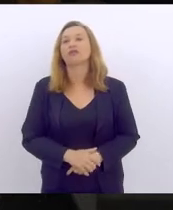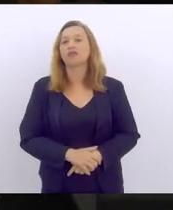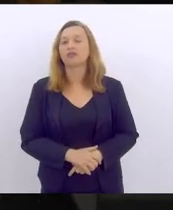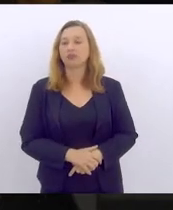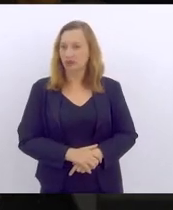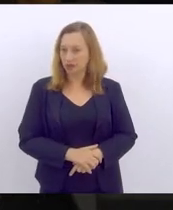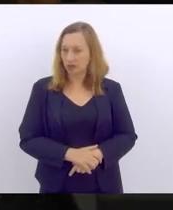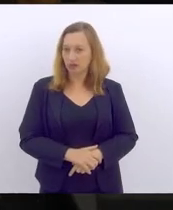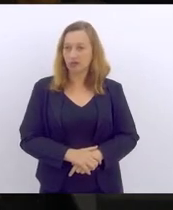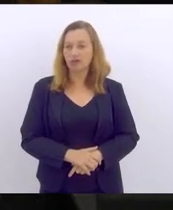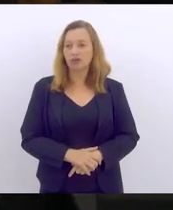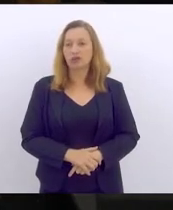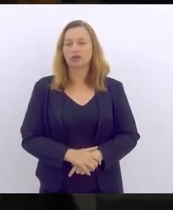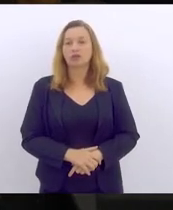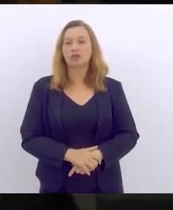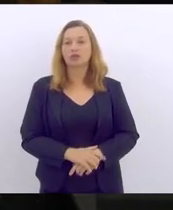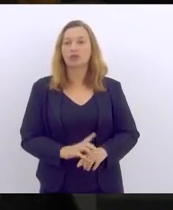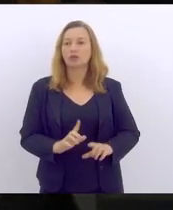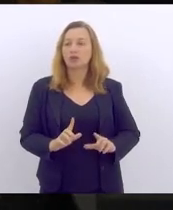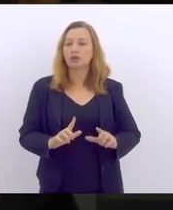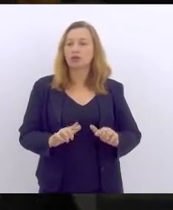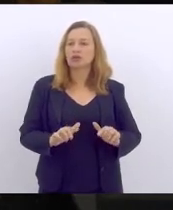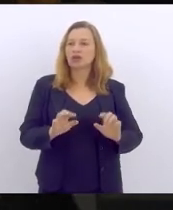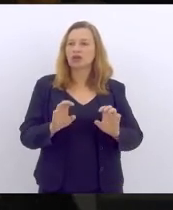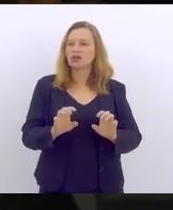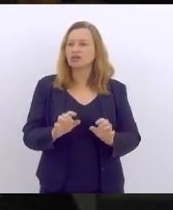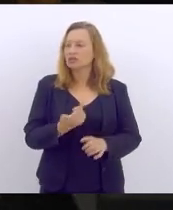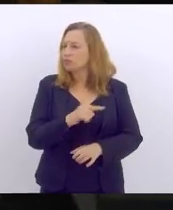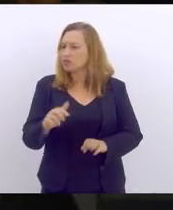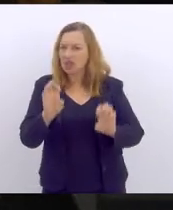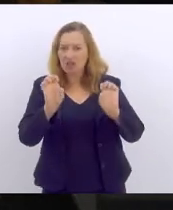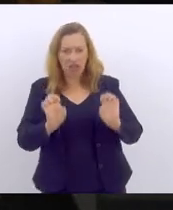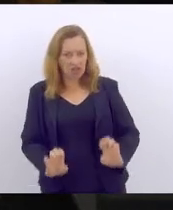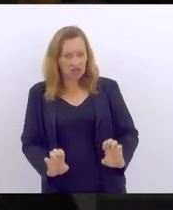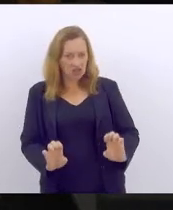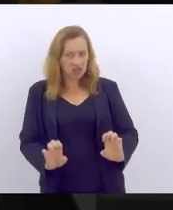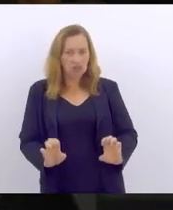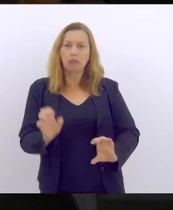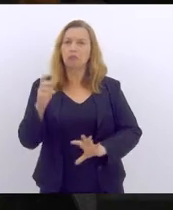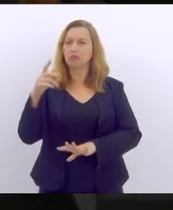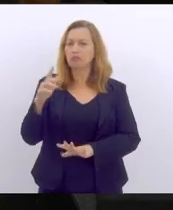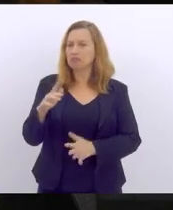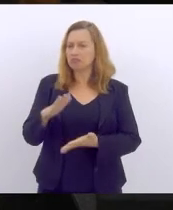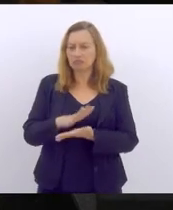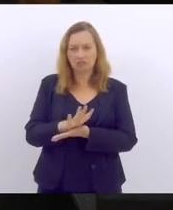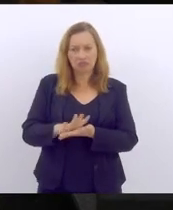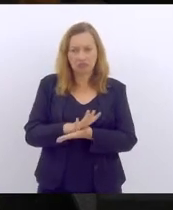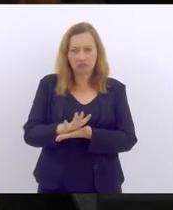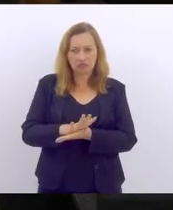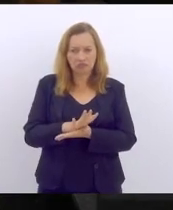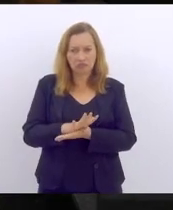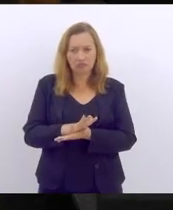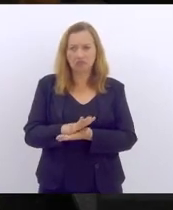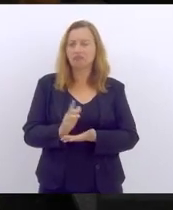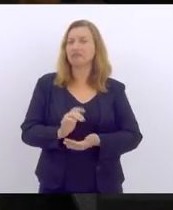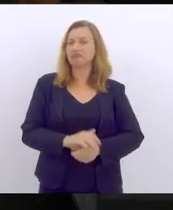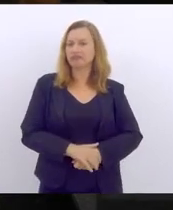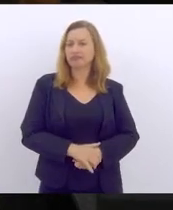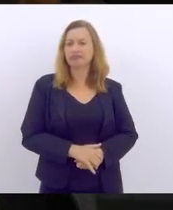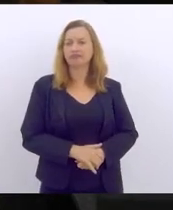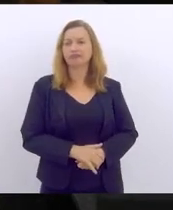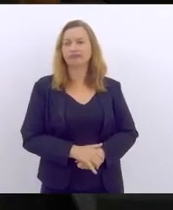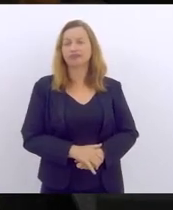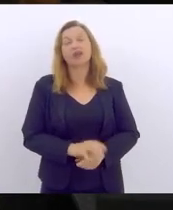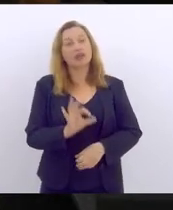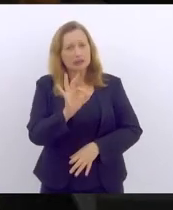horrorosas que ele tem posições políticas Ele nesta radicalização seguramente